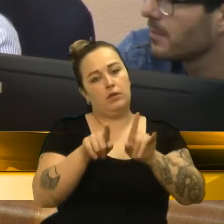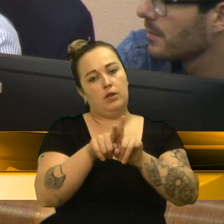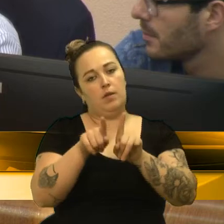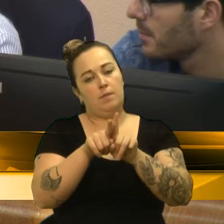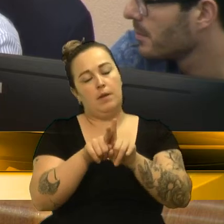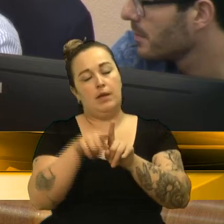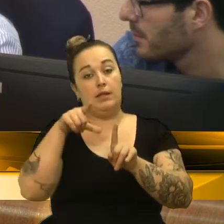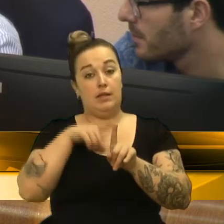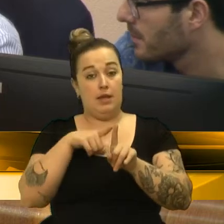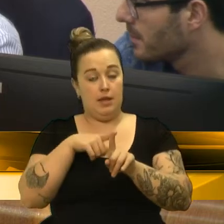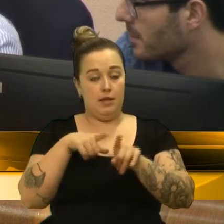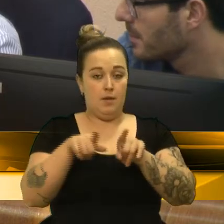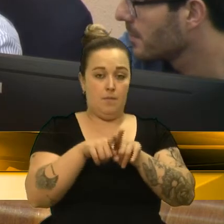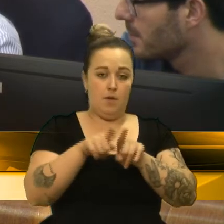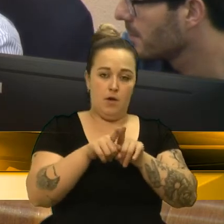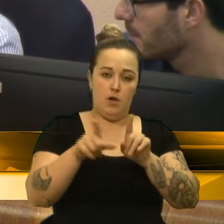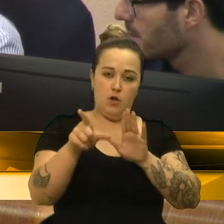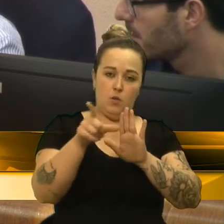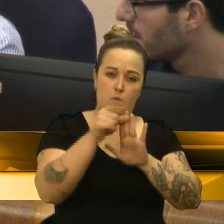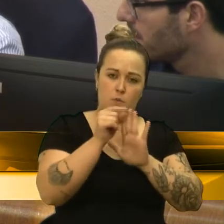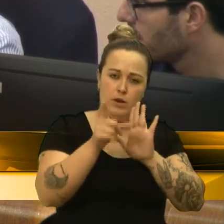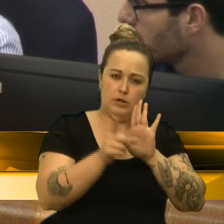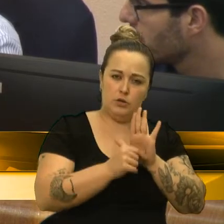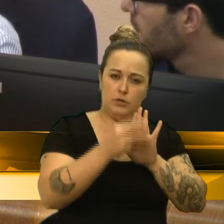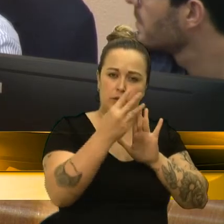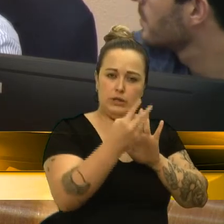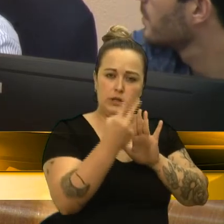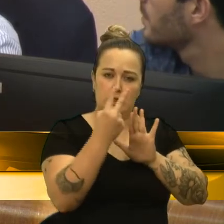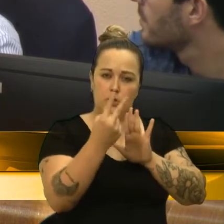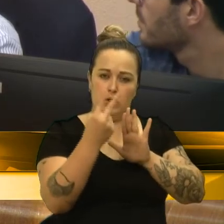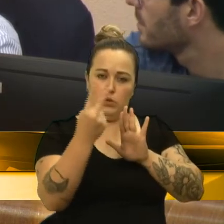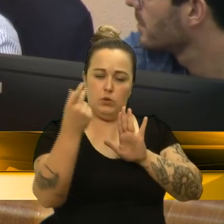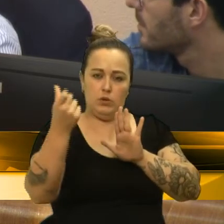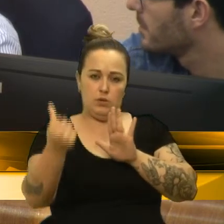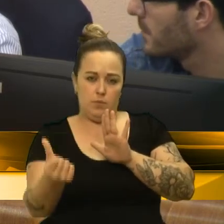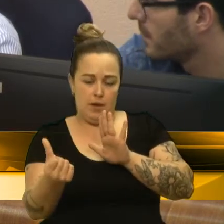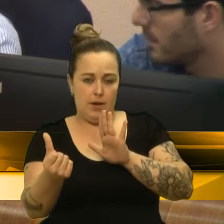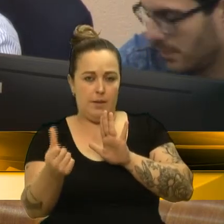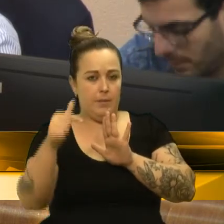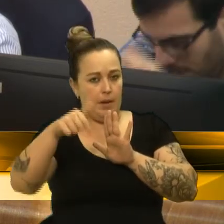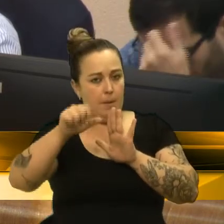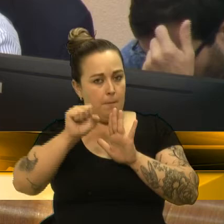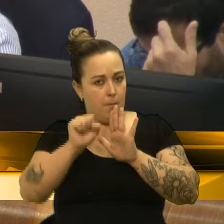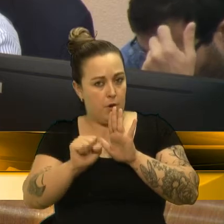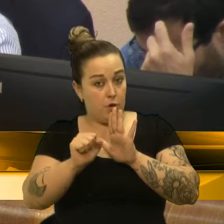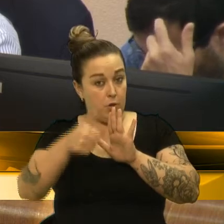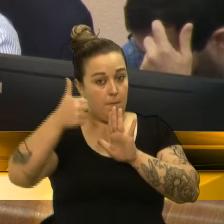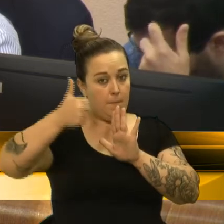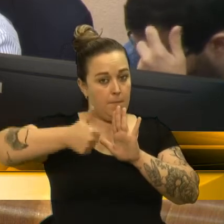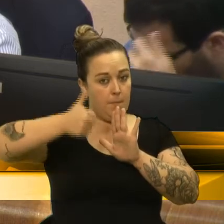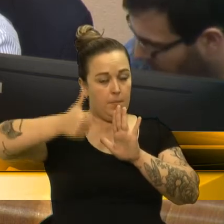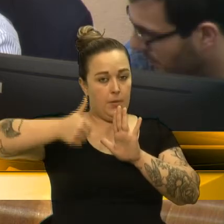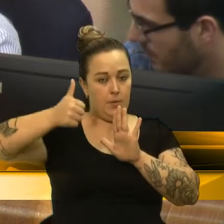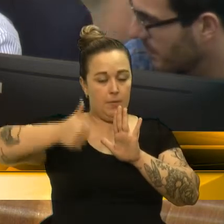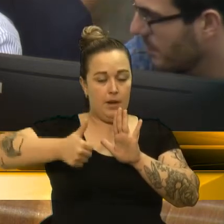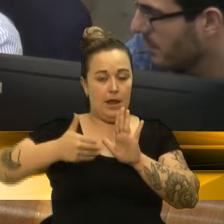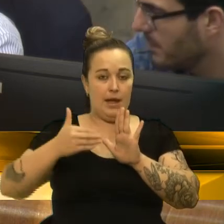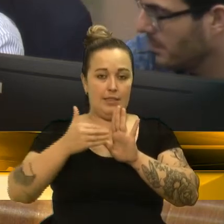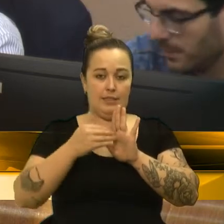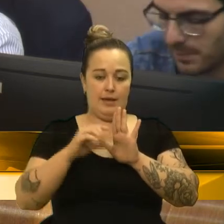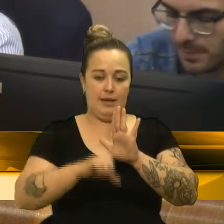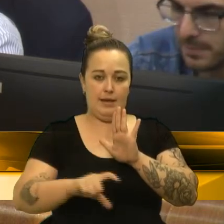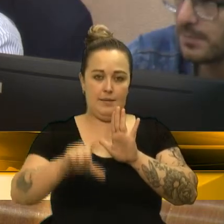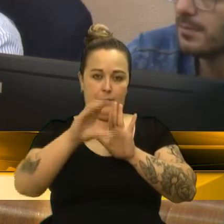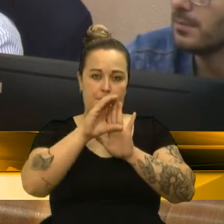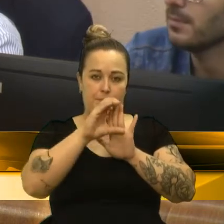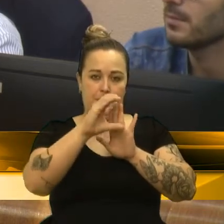artigo 326, inciso 1º, que o autor poderá, primeiro, até a citação,